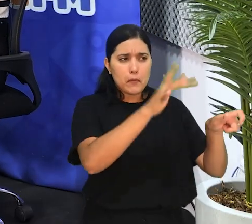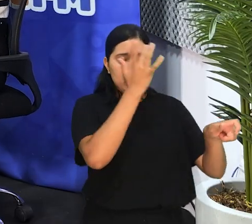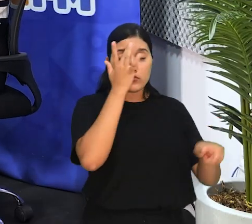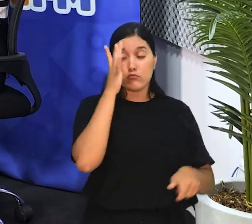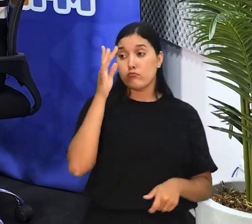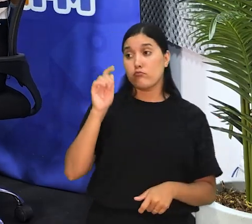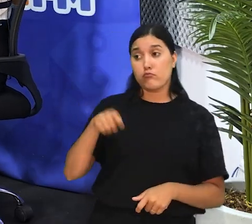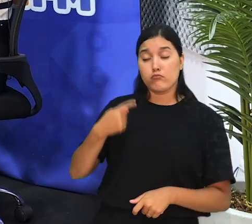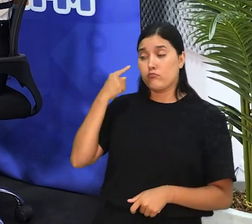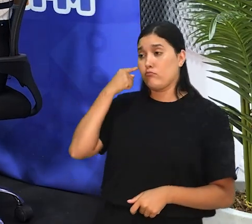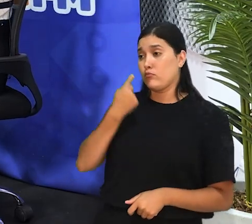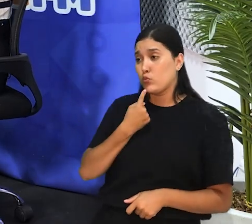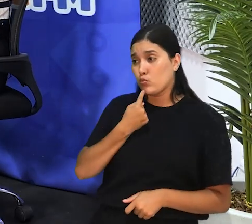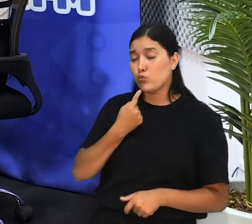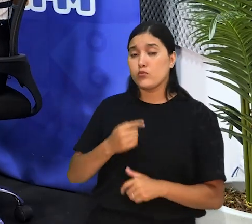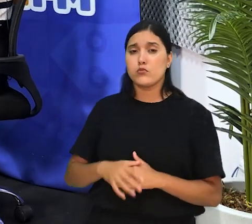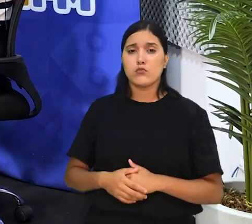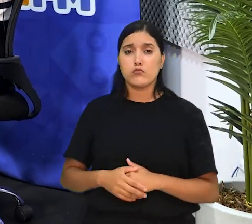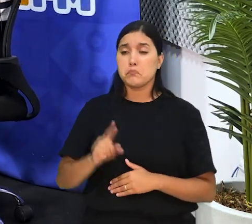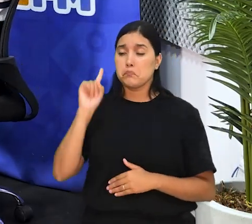se chamar? Surdo.